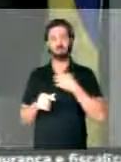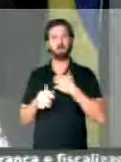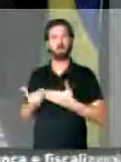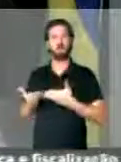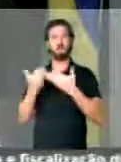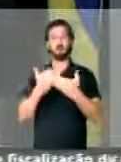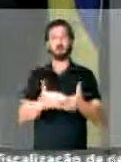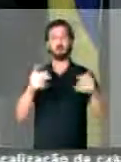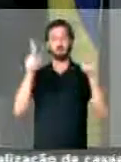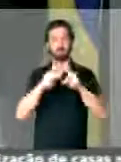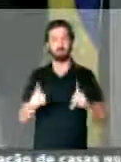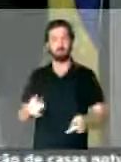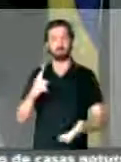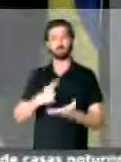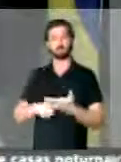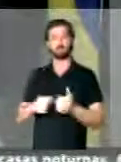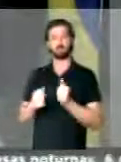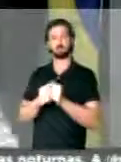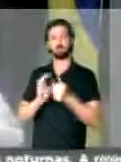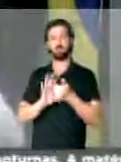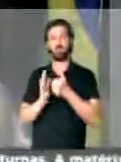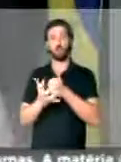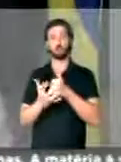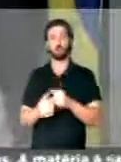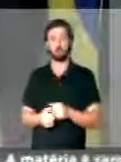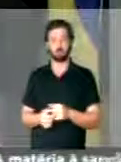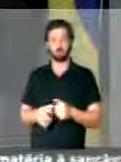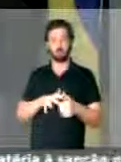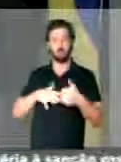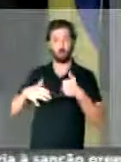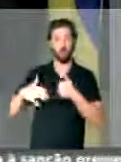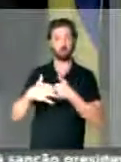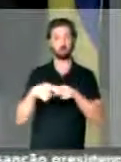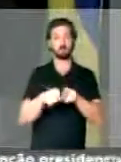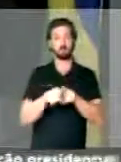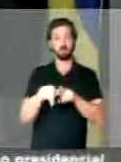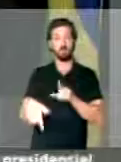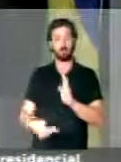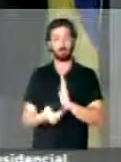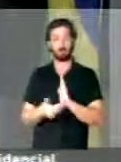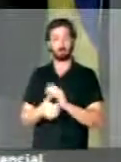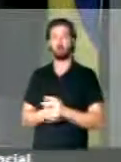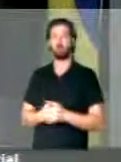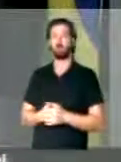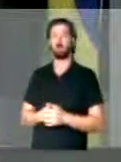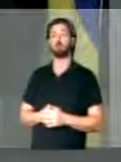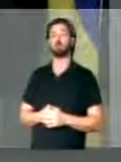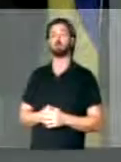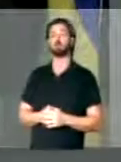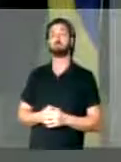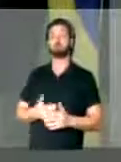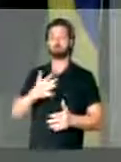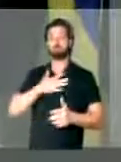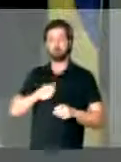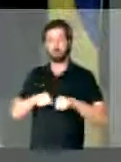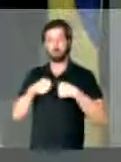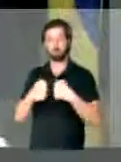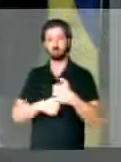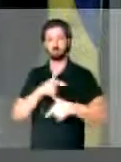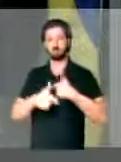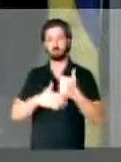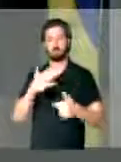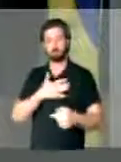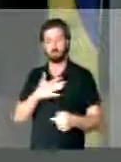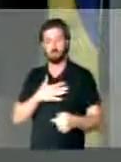pautas pacificadas já para o Colégio de Líderes e também para o Plenário da Câmara. Quero colocar todo o meu empenho, todo o meu